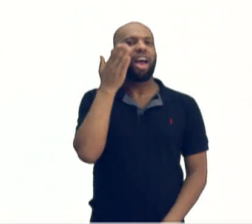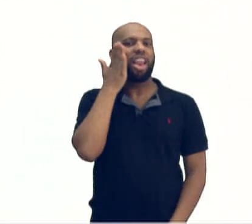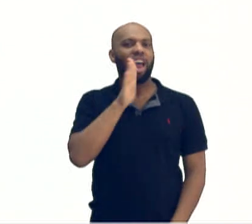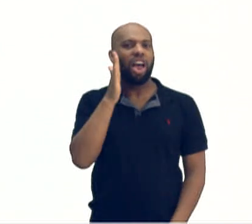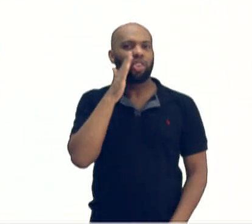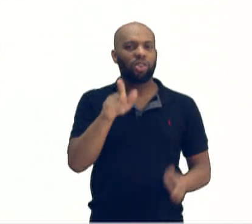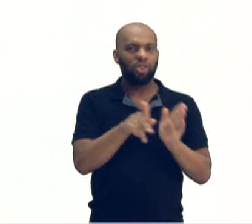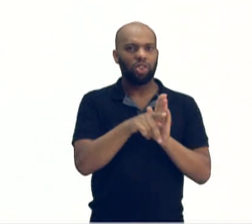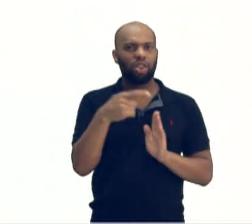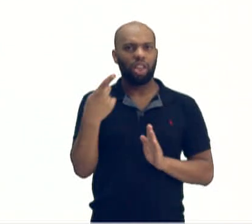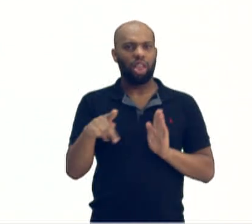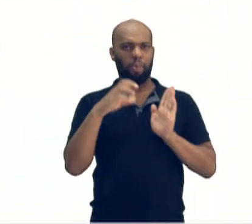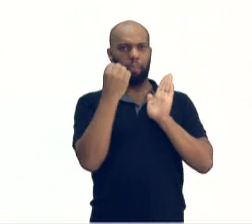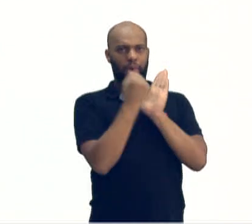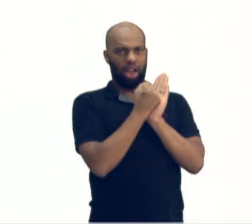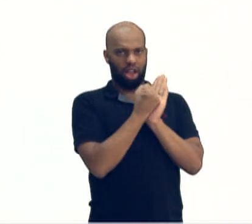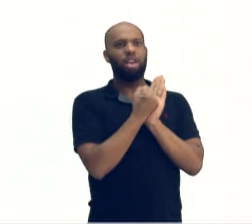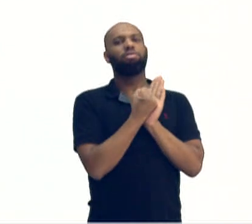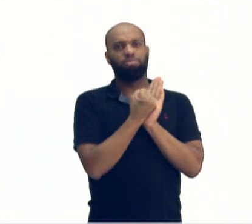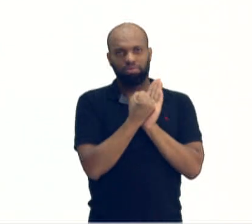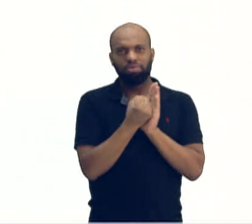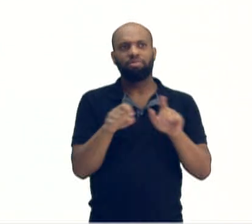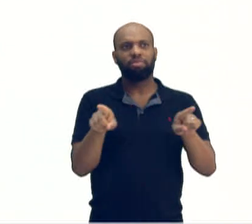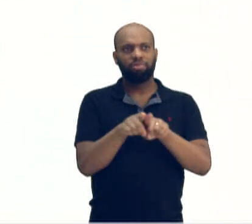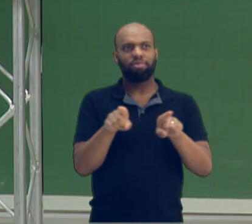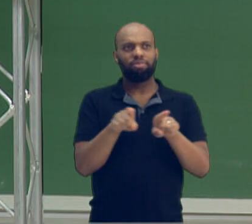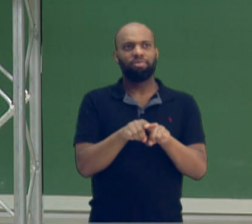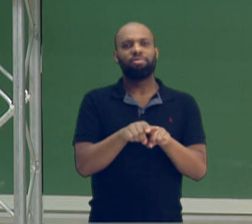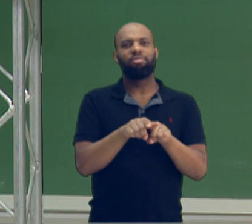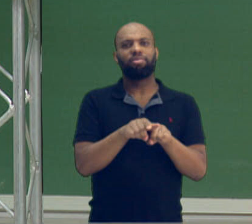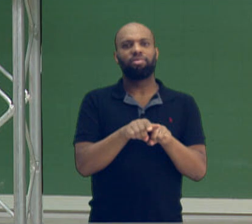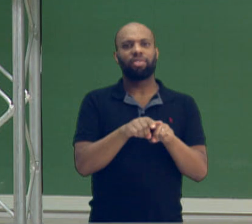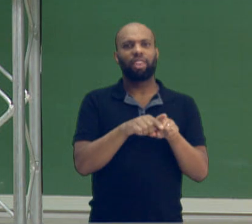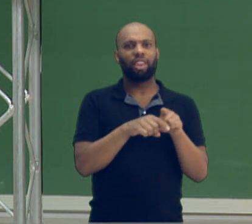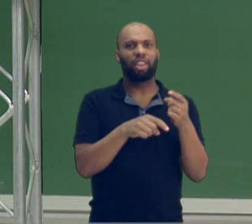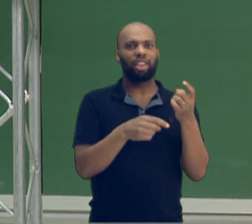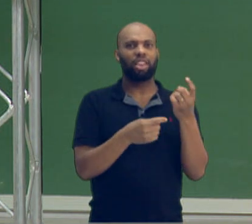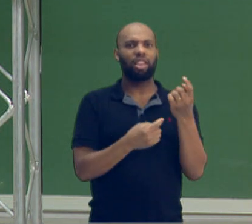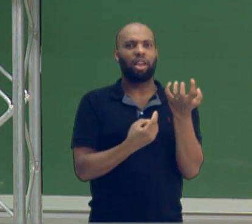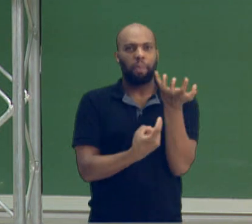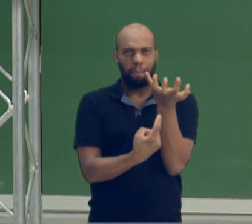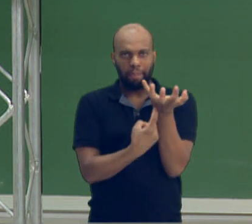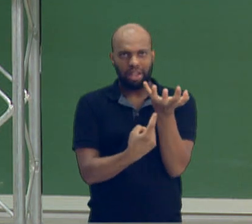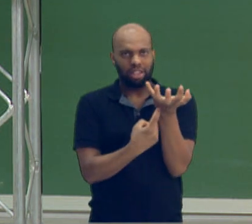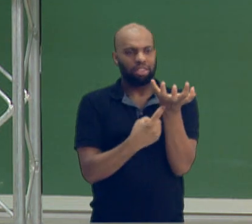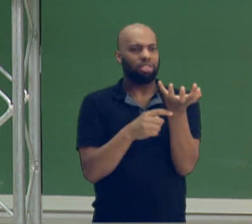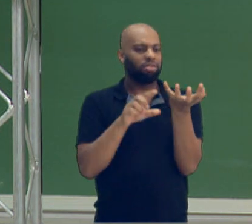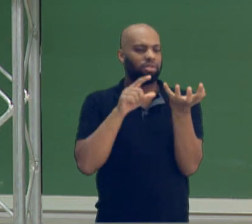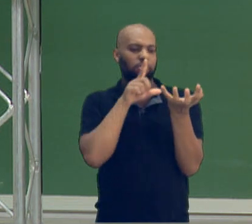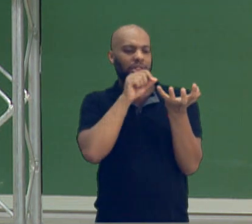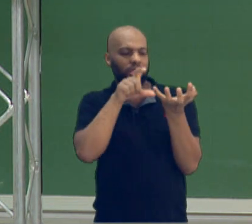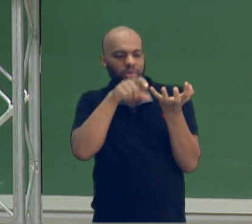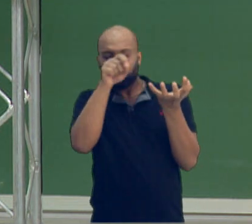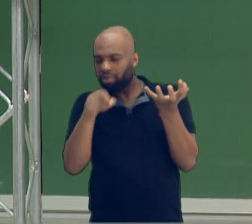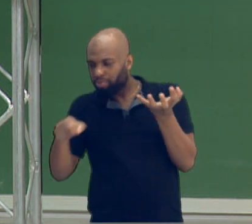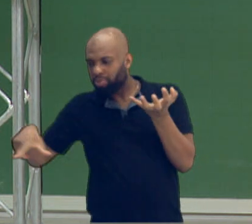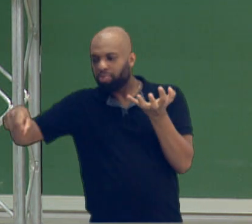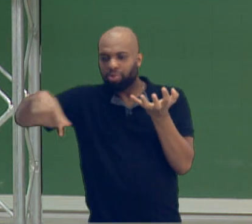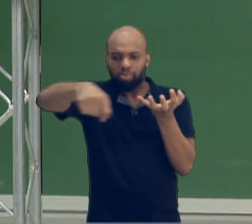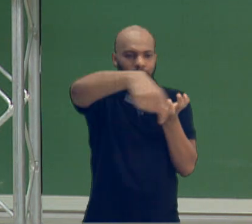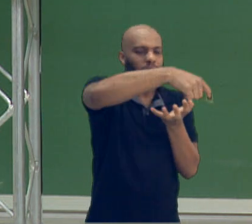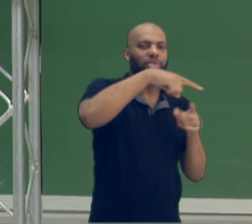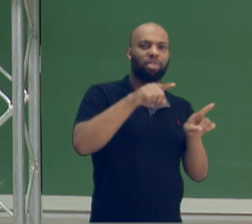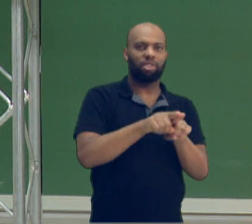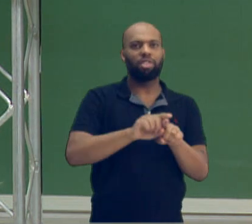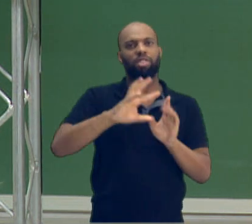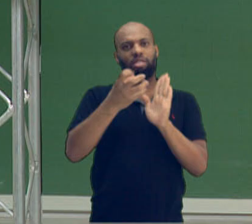passarinho símbolo, né? Então, que ela espalha a pinha ali do pinhão para nascer, enfim, florescer, é nosso símbolo do